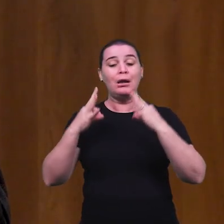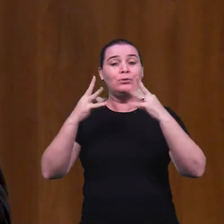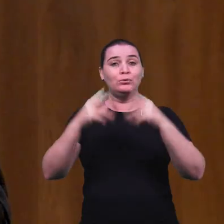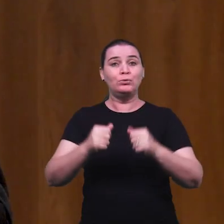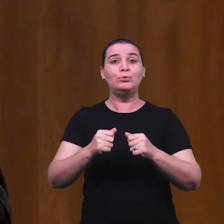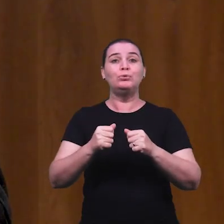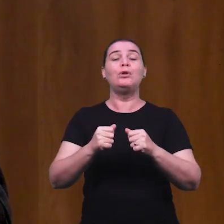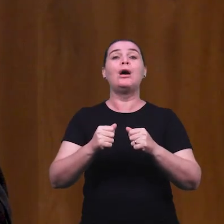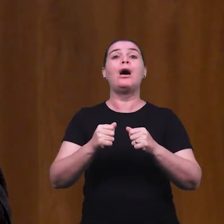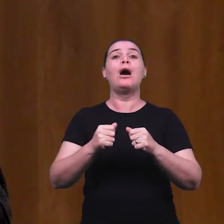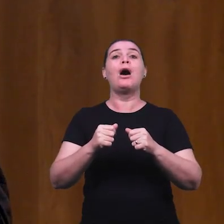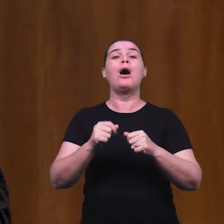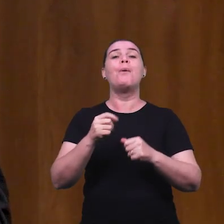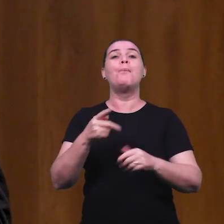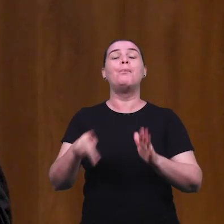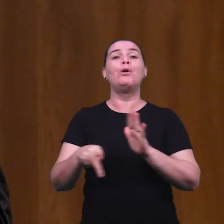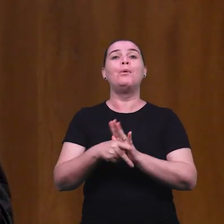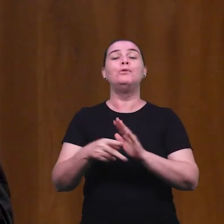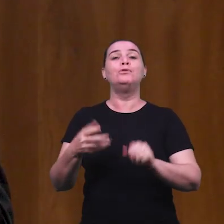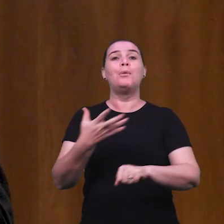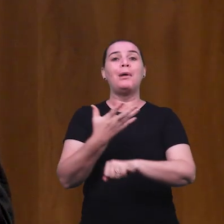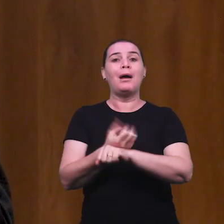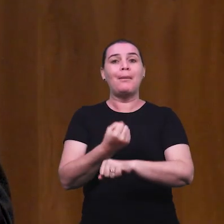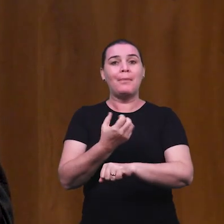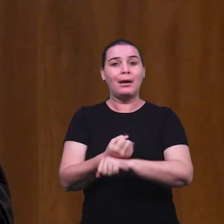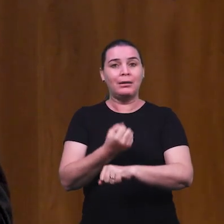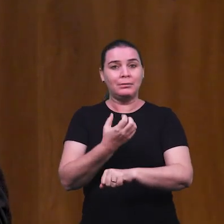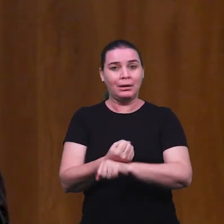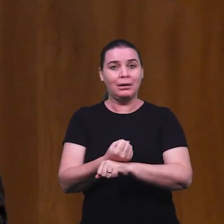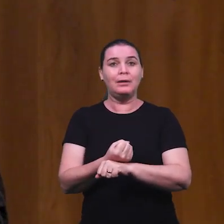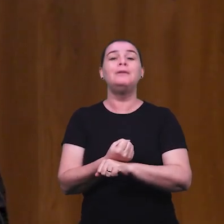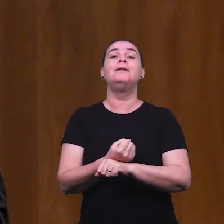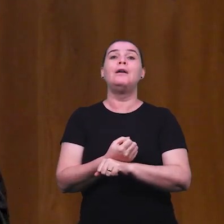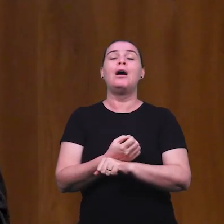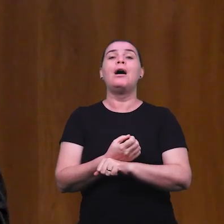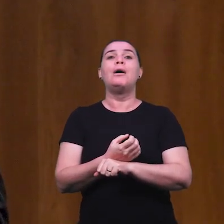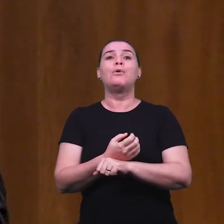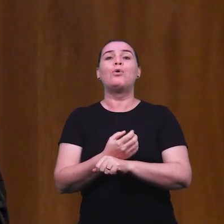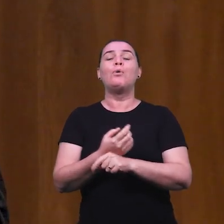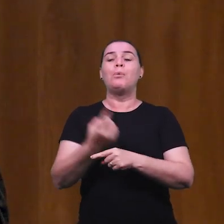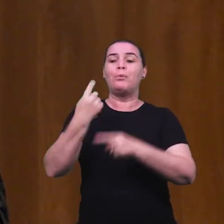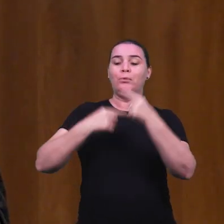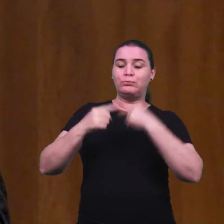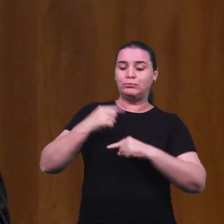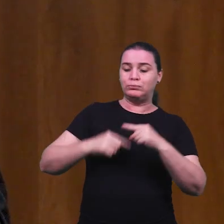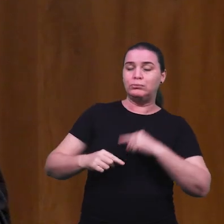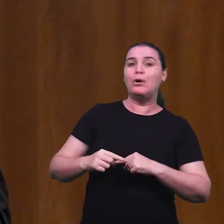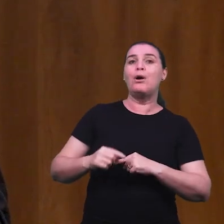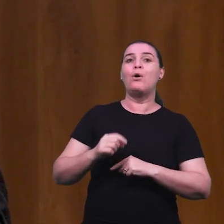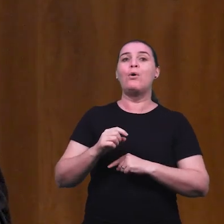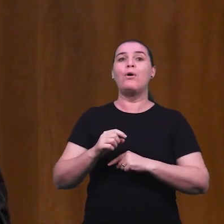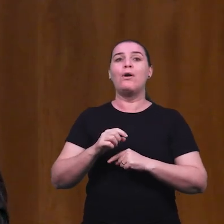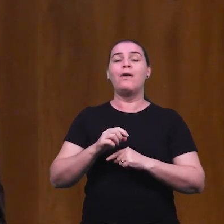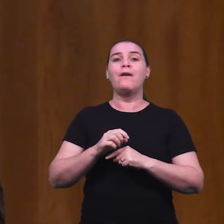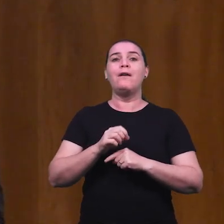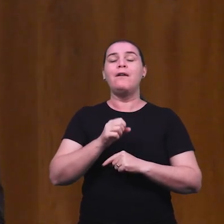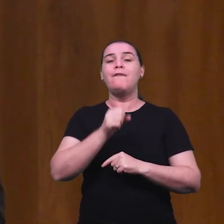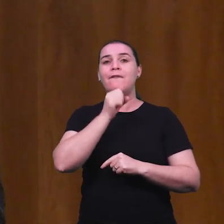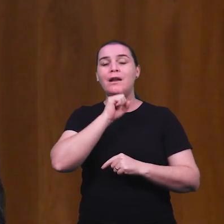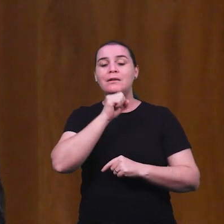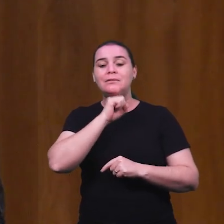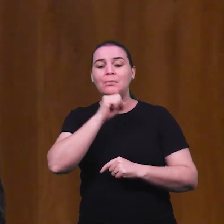relação à matéria. Será que nós podemos retroceder ao envelhecimento das coisas, retroceder este nível de